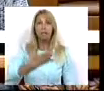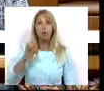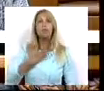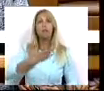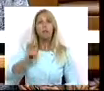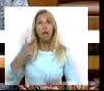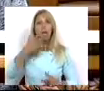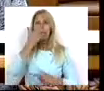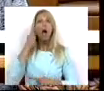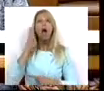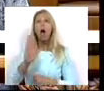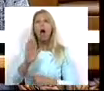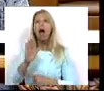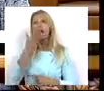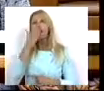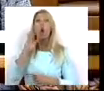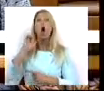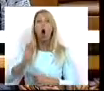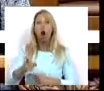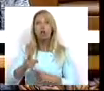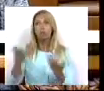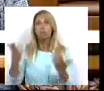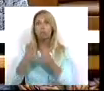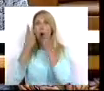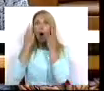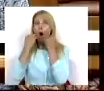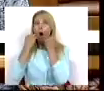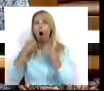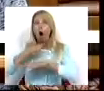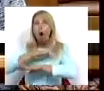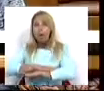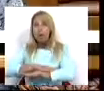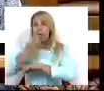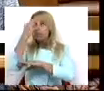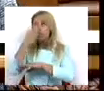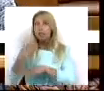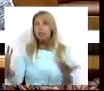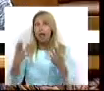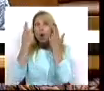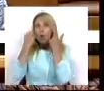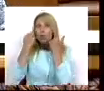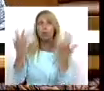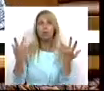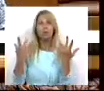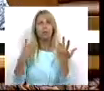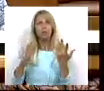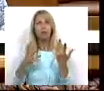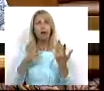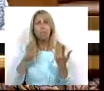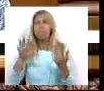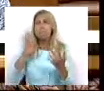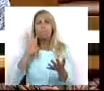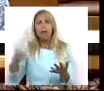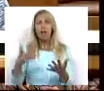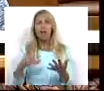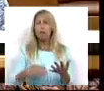manifestam uma obediência cega e uma subserviência desesperante para o país. A sua opção